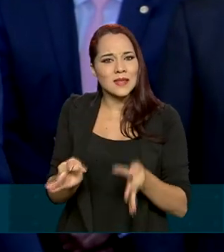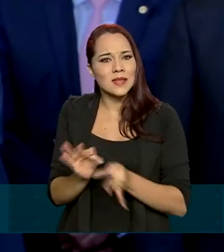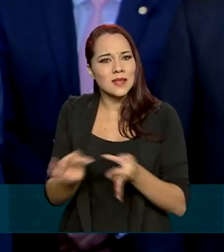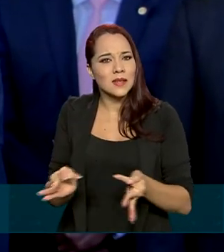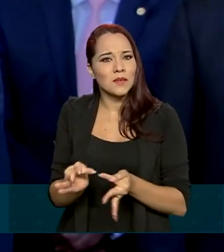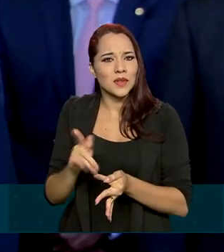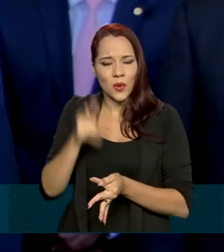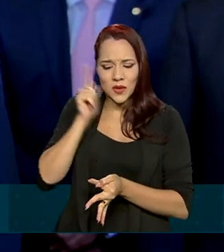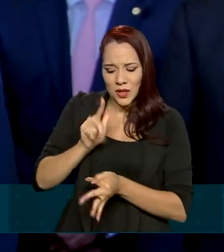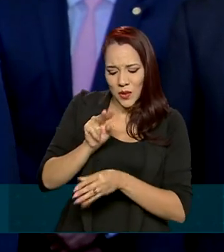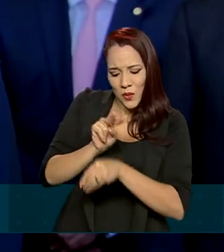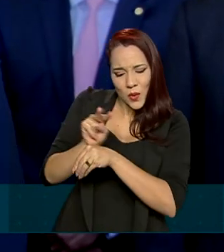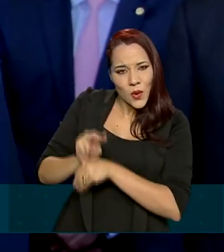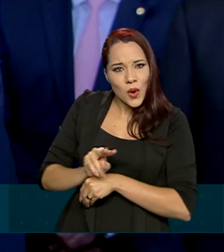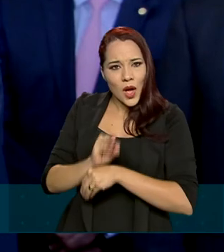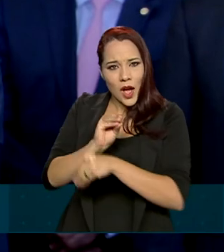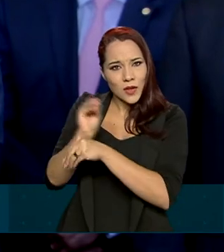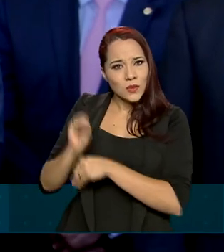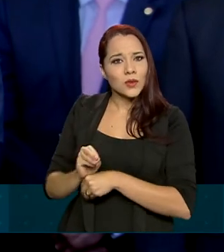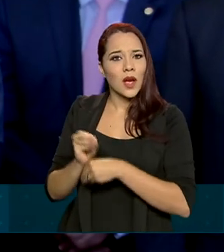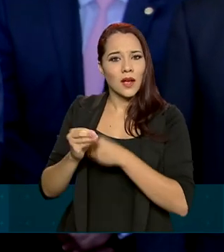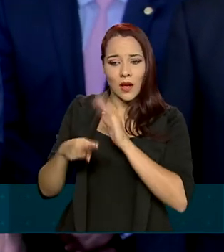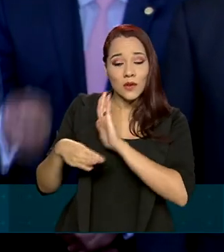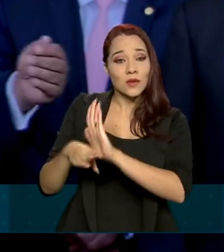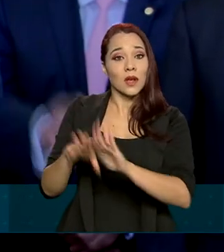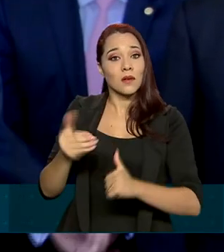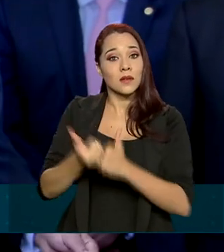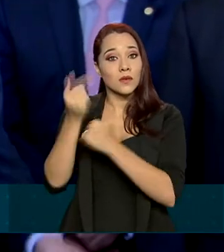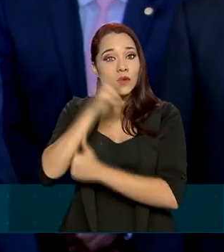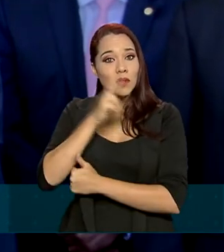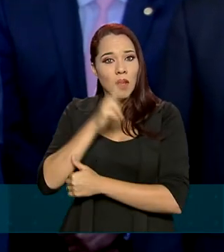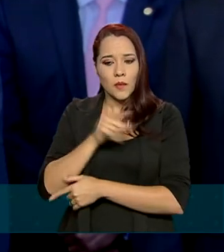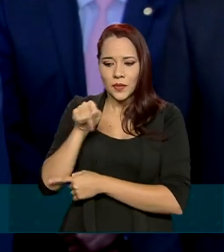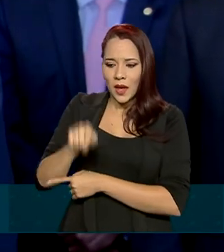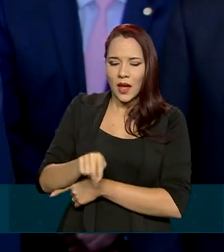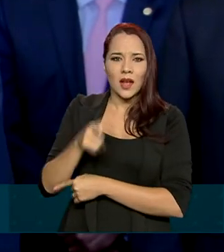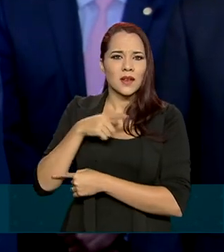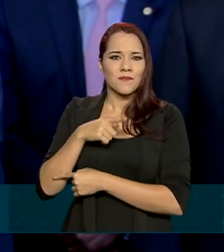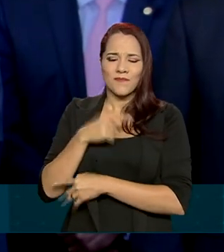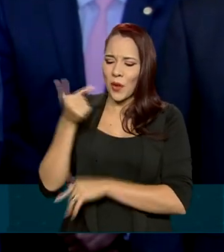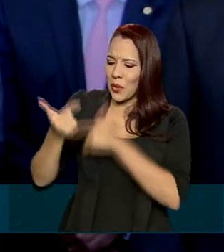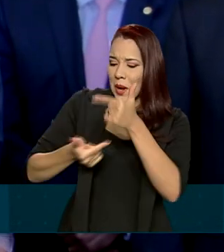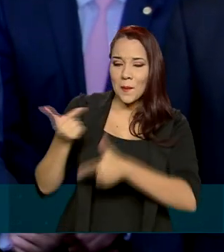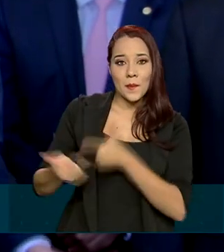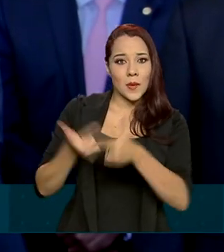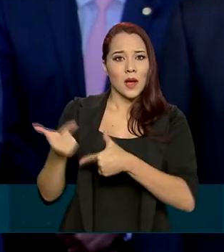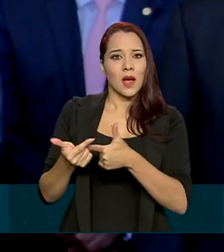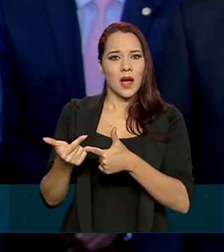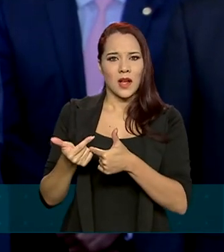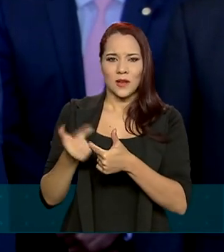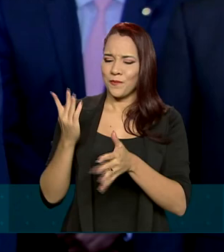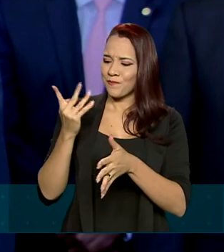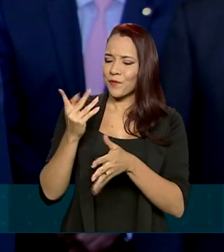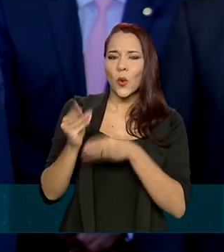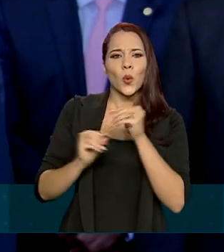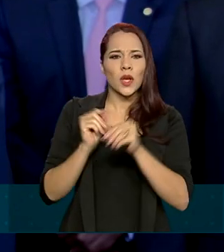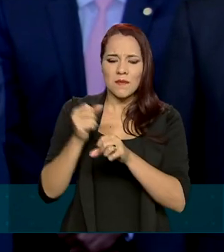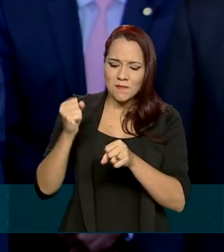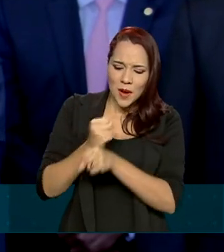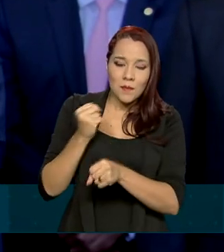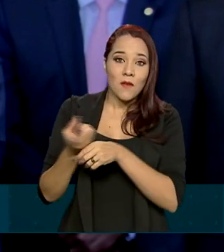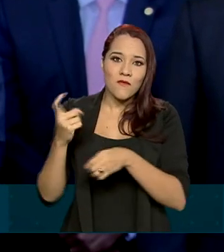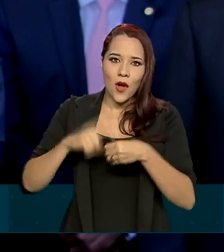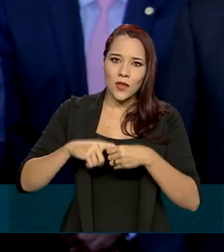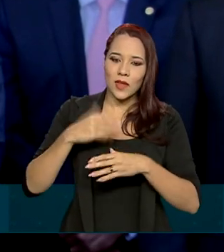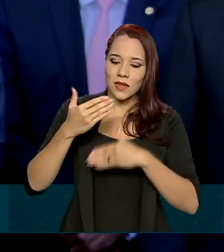foi atendido e está sendo atendido pelo auxílio emergencial, pega a sua barraca, o seu trabalho, a sua ferramenta de trabalho e vai voltando